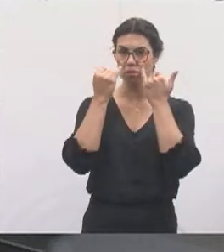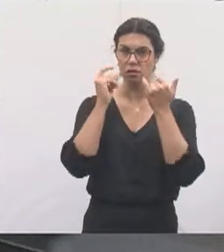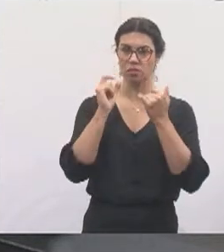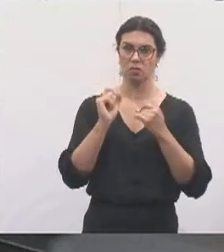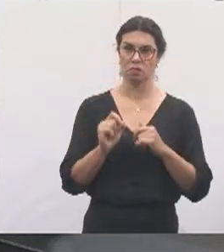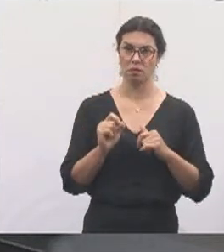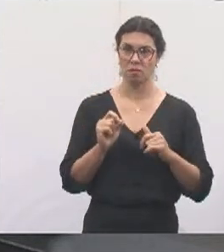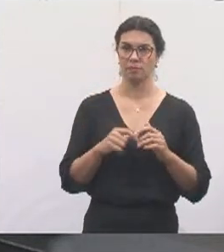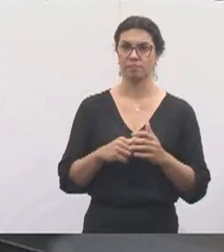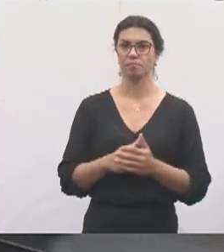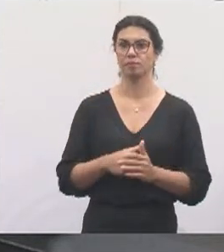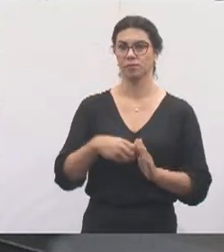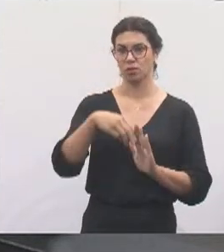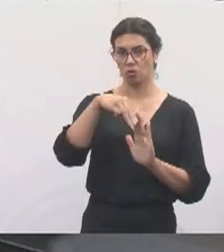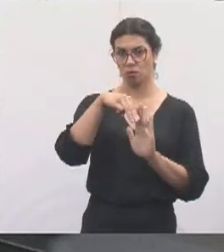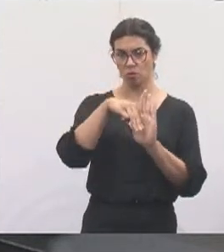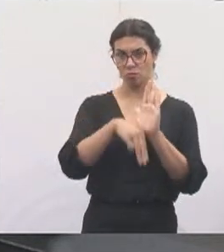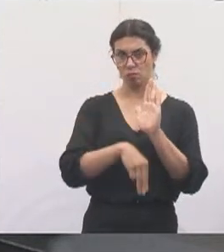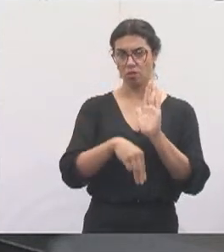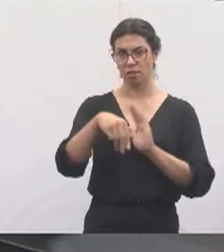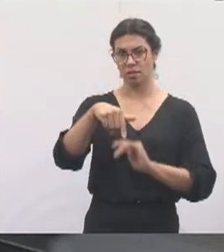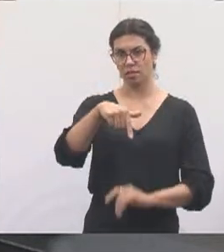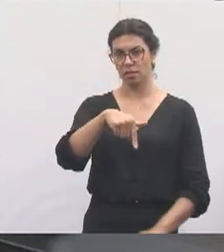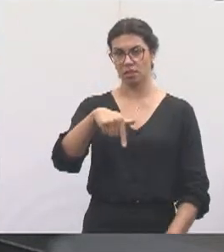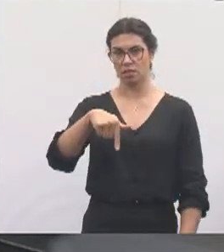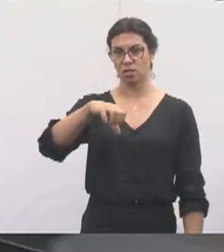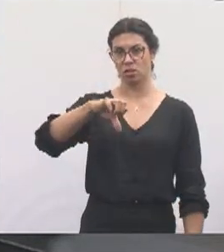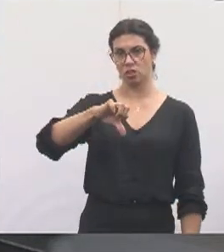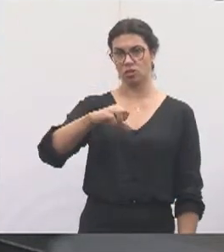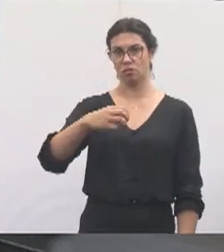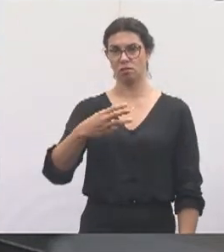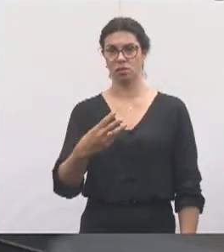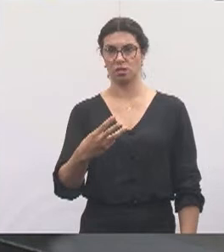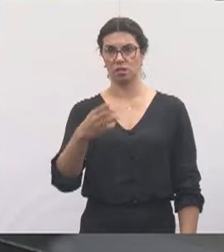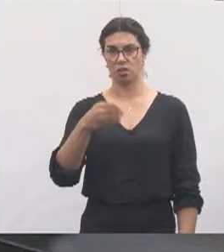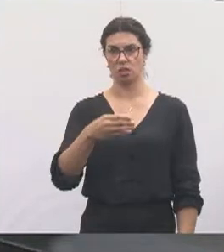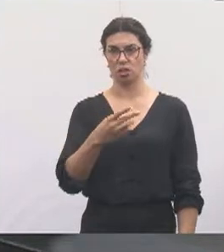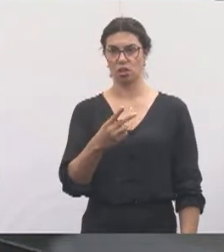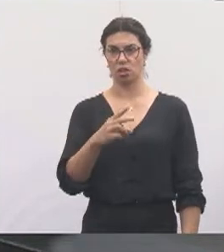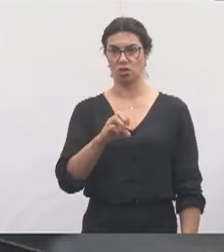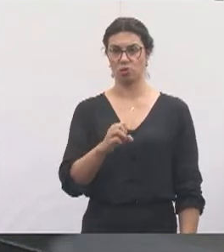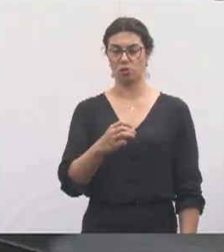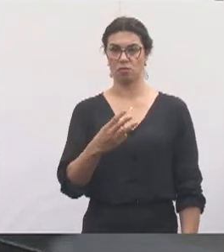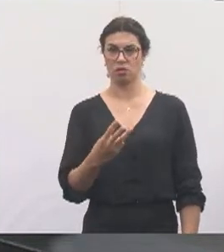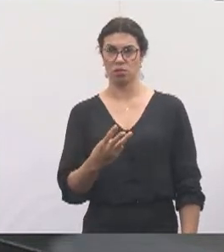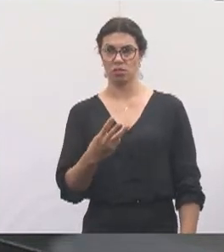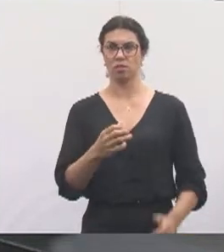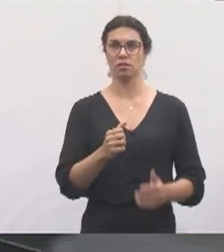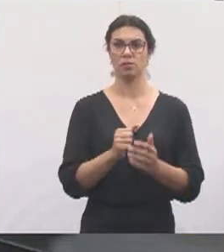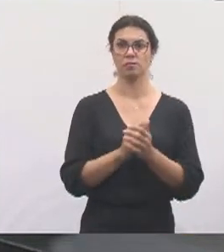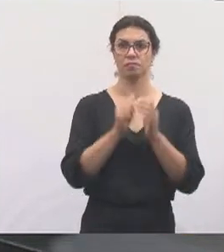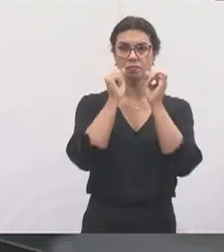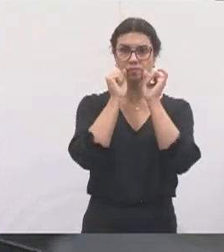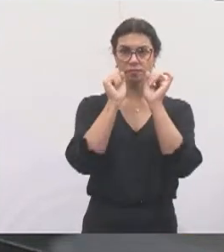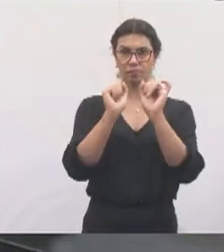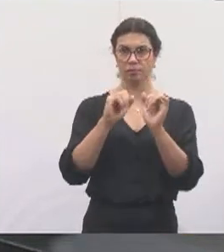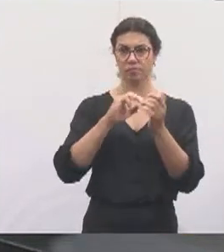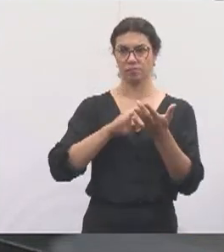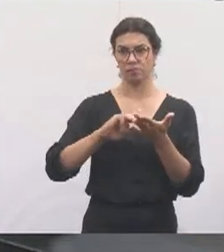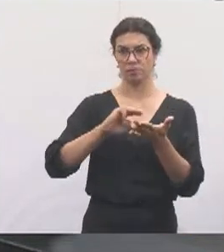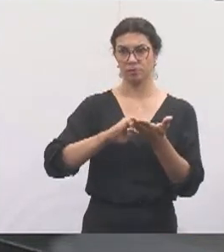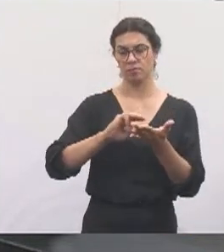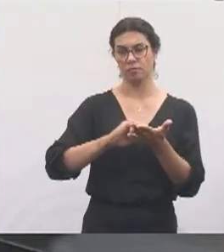Segue o memorando 073 2023 da assessorias pedida pela secretaria de